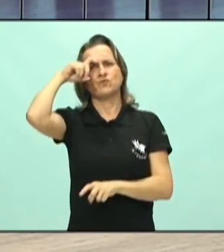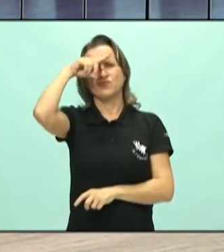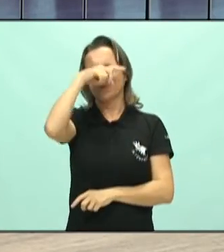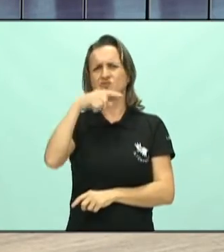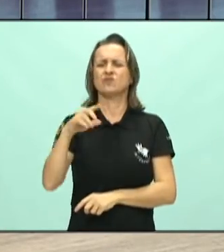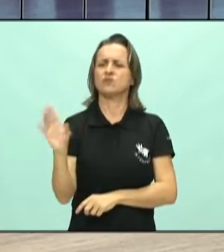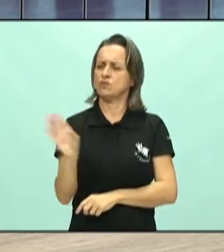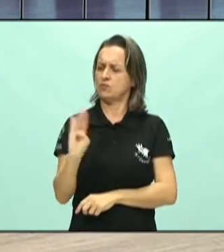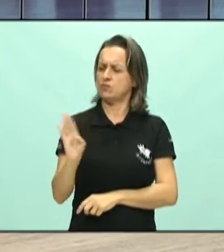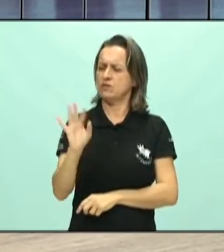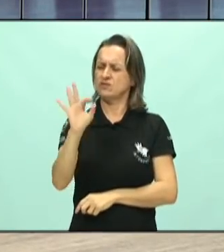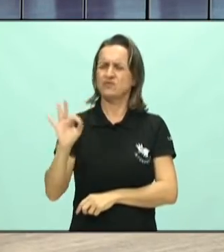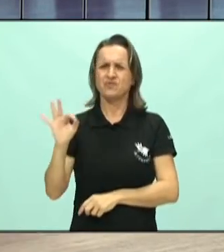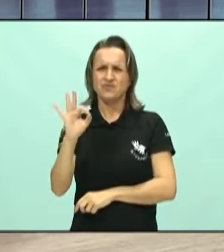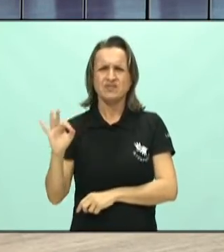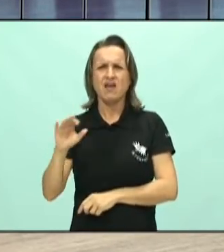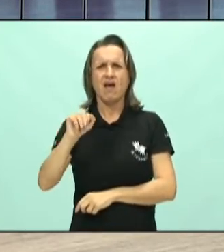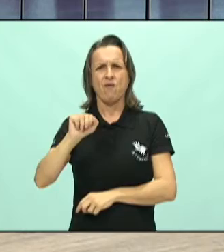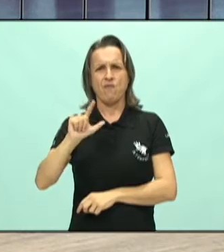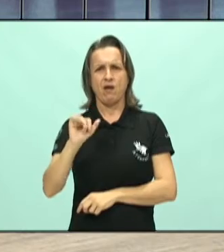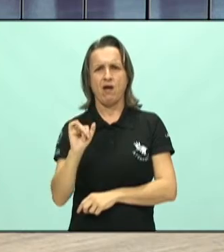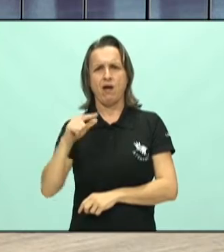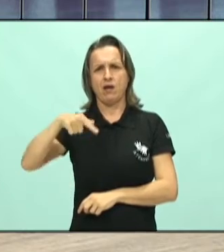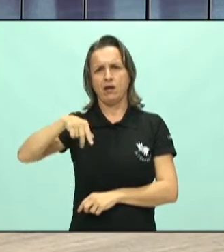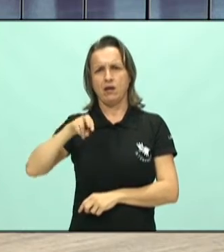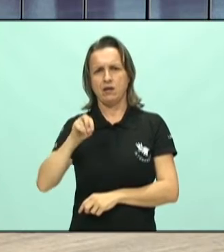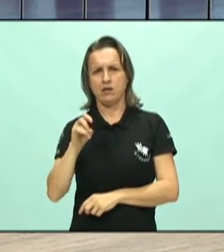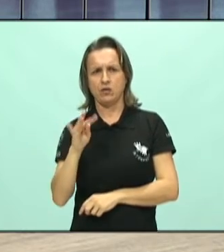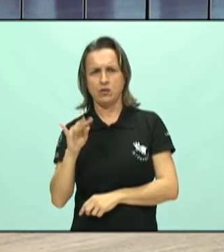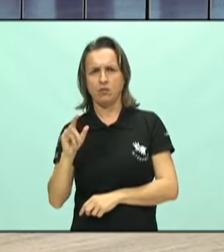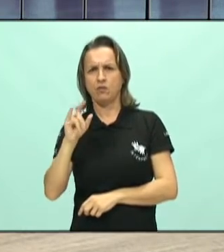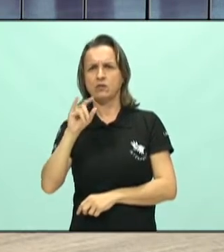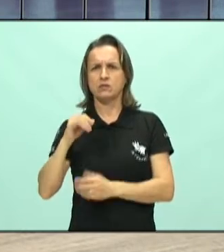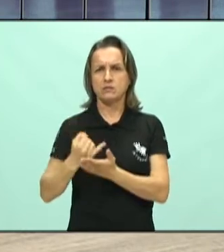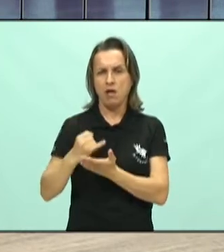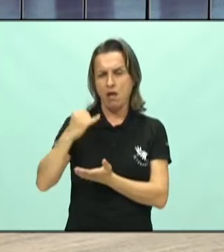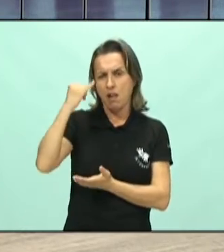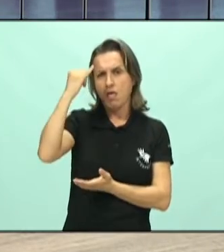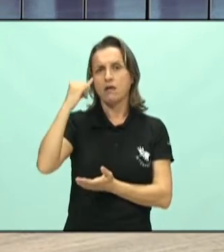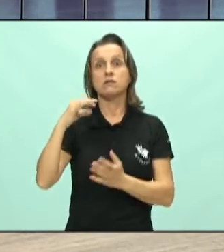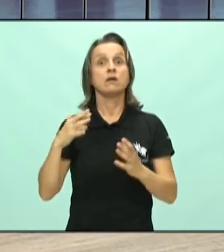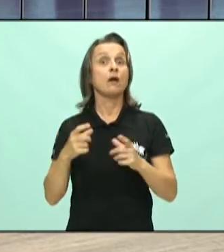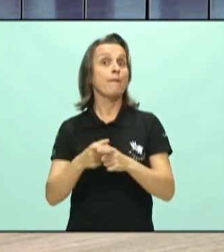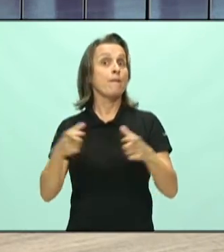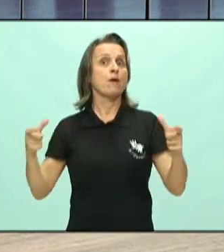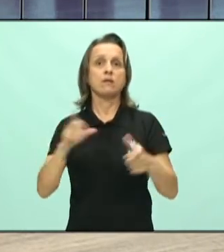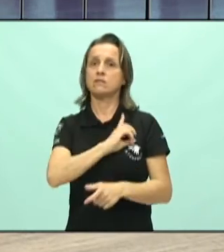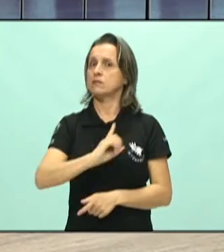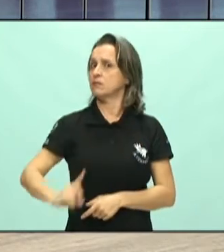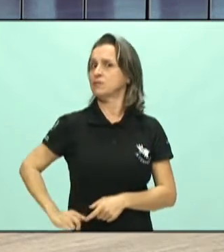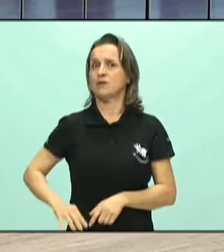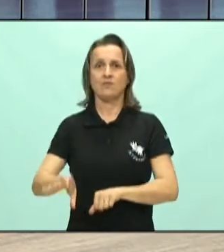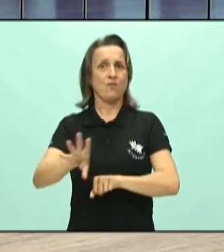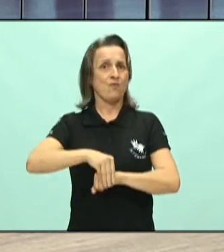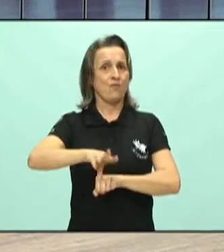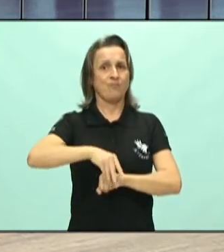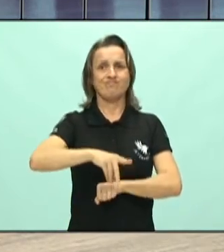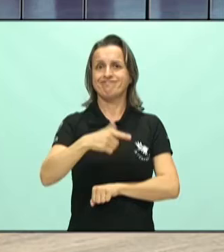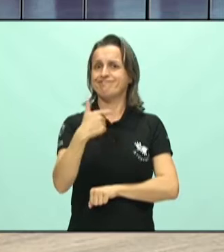fiscal, alíquotas, tudo e a maioria dos deputados não tinha esse conhecimento. Então havia muita dúvida.